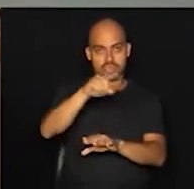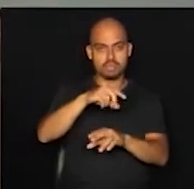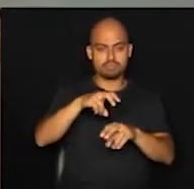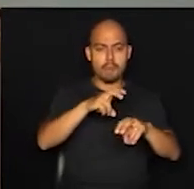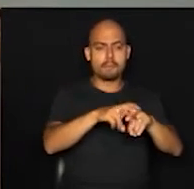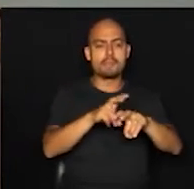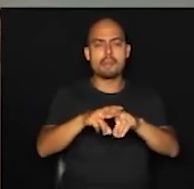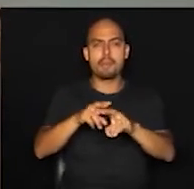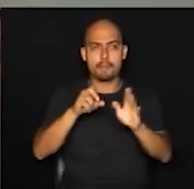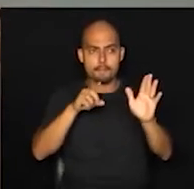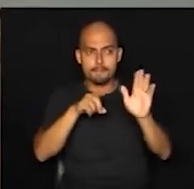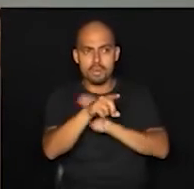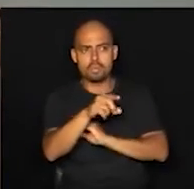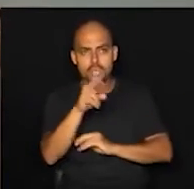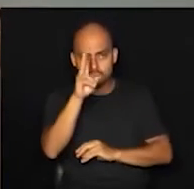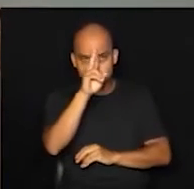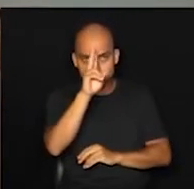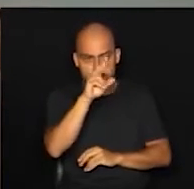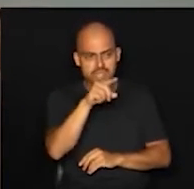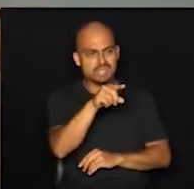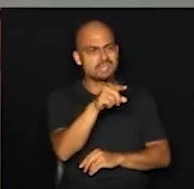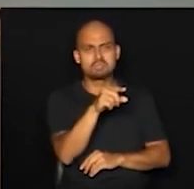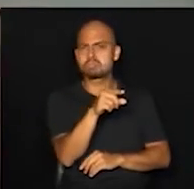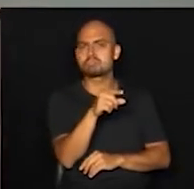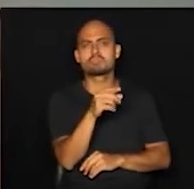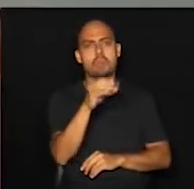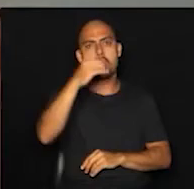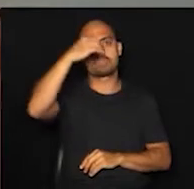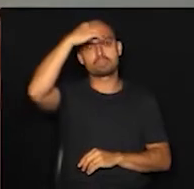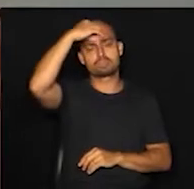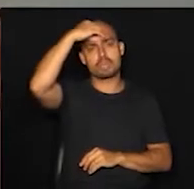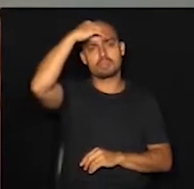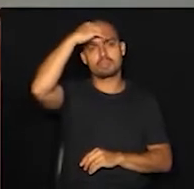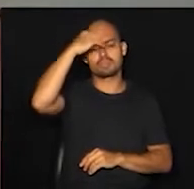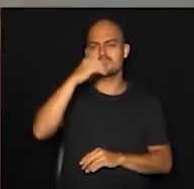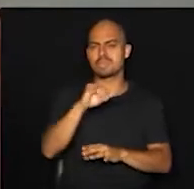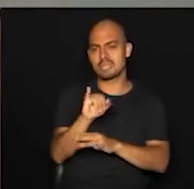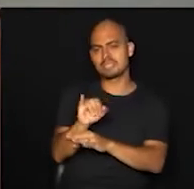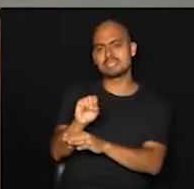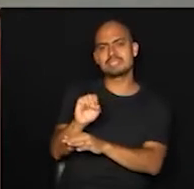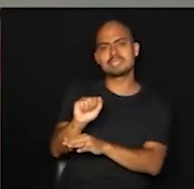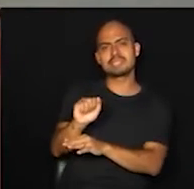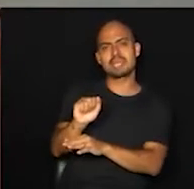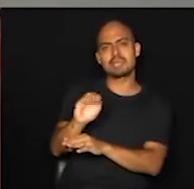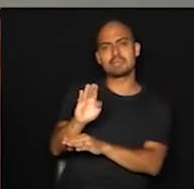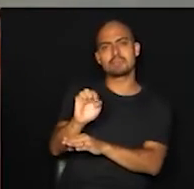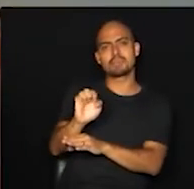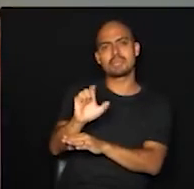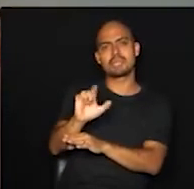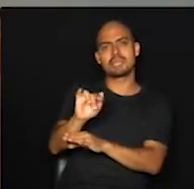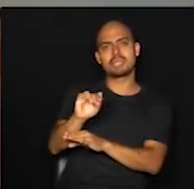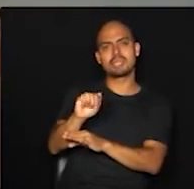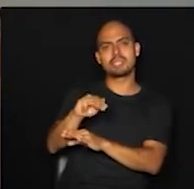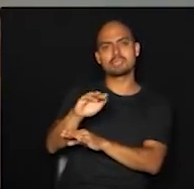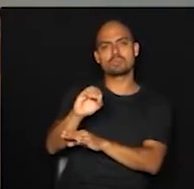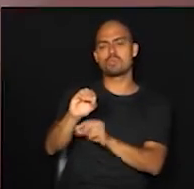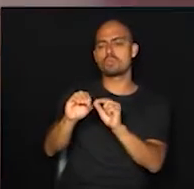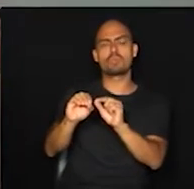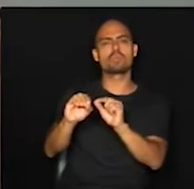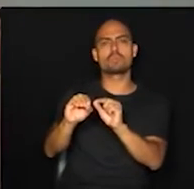e perguntar sobre o isabelismo, eles não sabem uma palavra. E o que é o isabelismo? O isabelismo é justamente o movimento